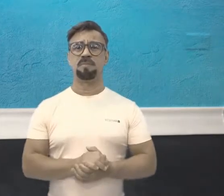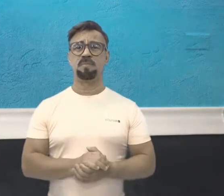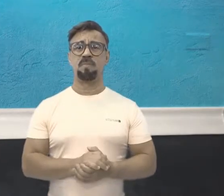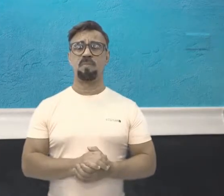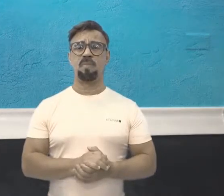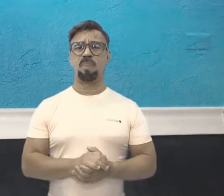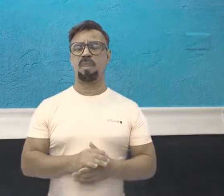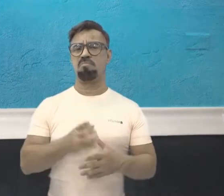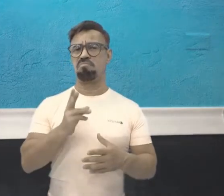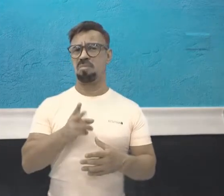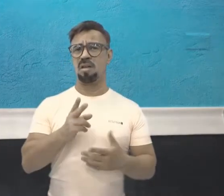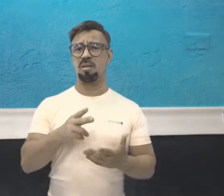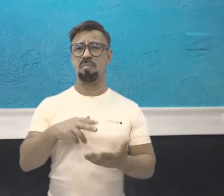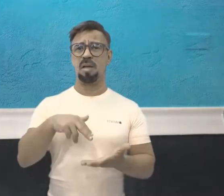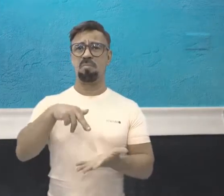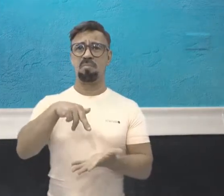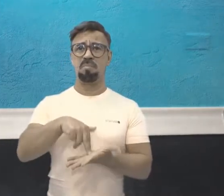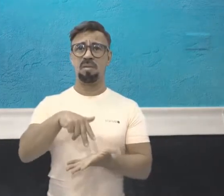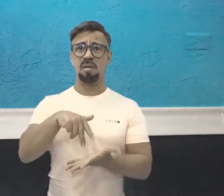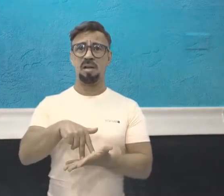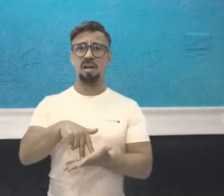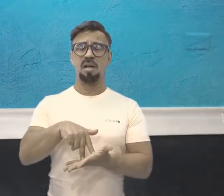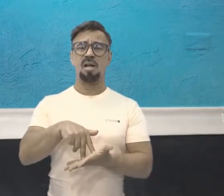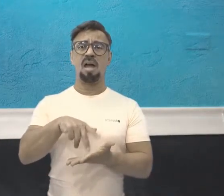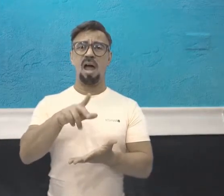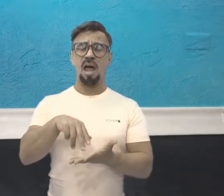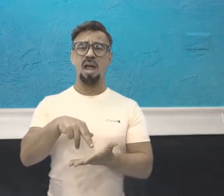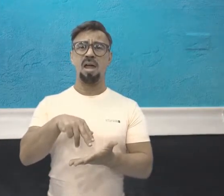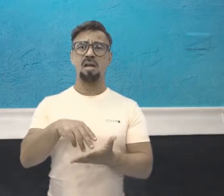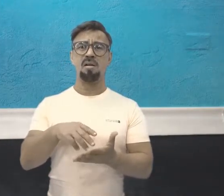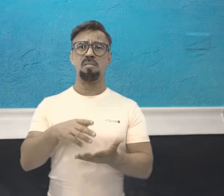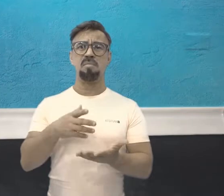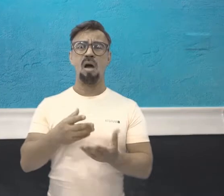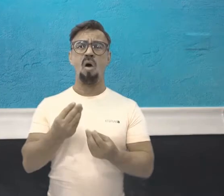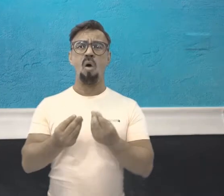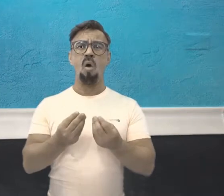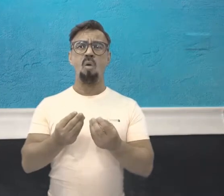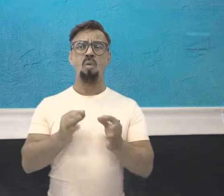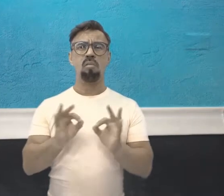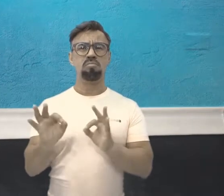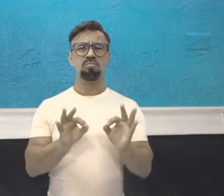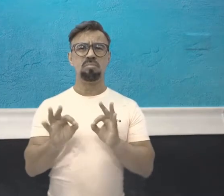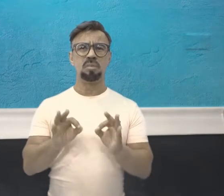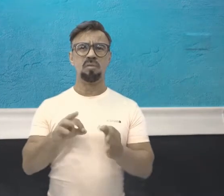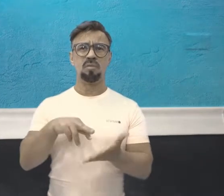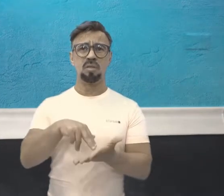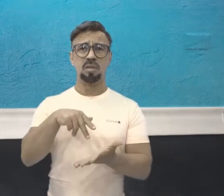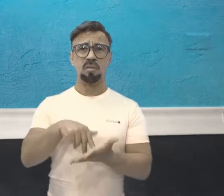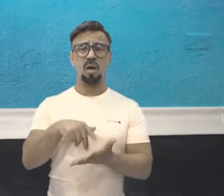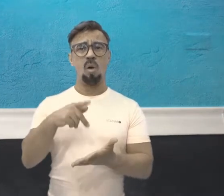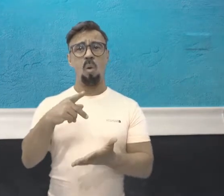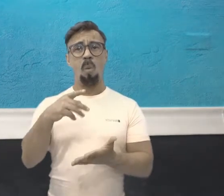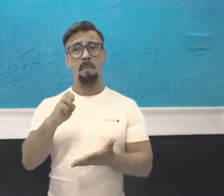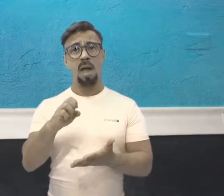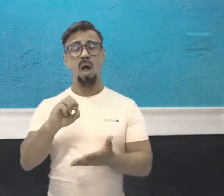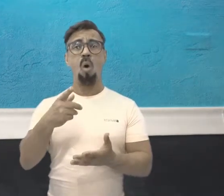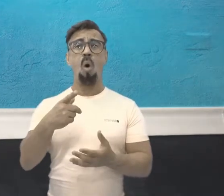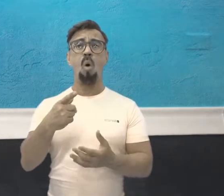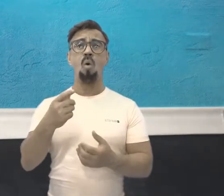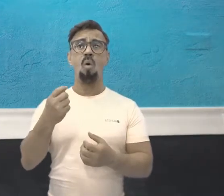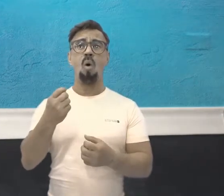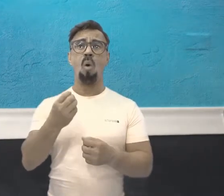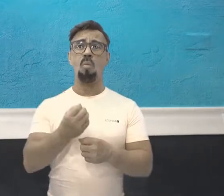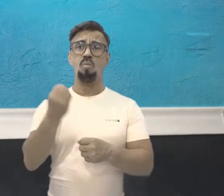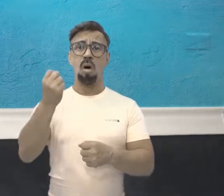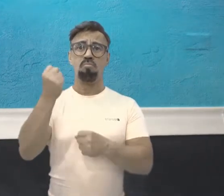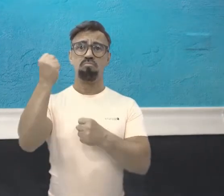normalmente essa pisada era para marcar a dança ele sempre batia ou com o pé ou com cabo